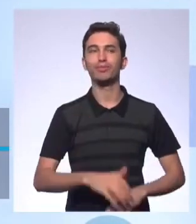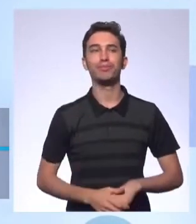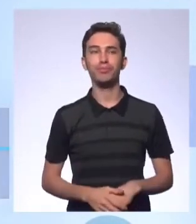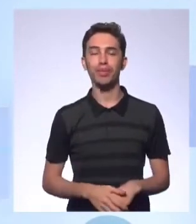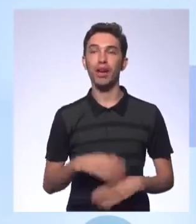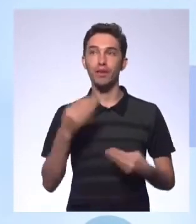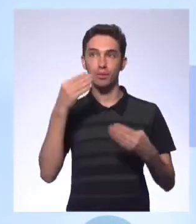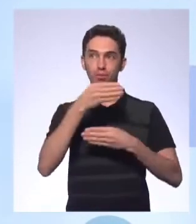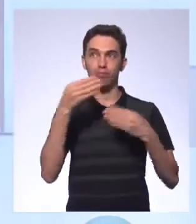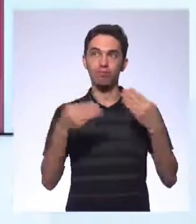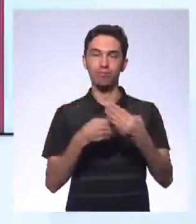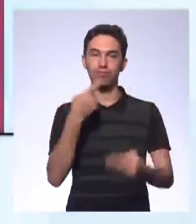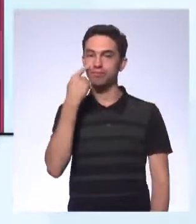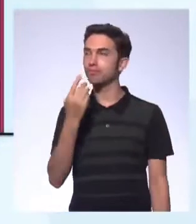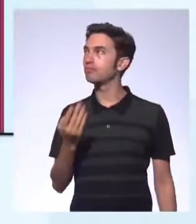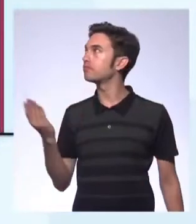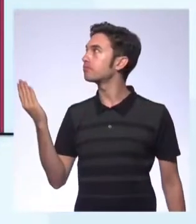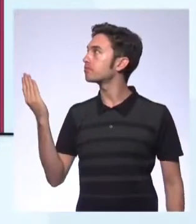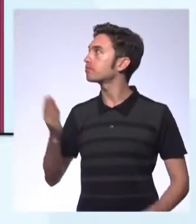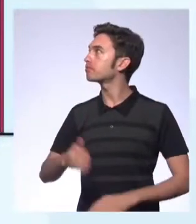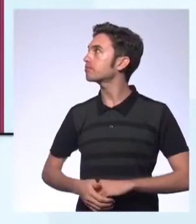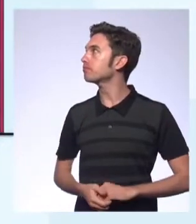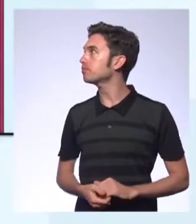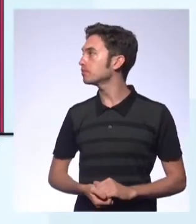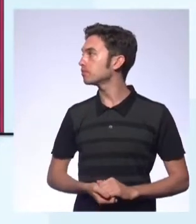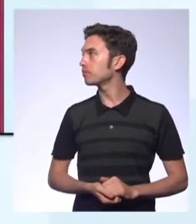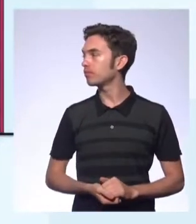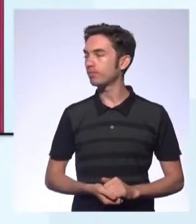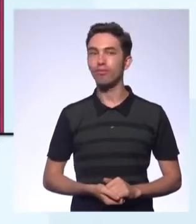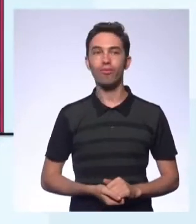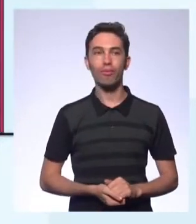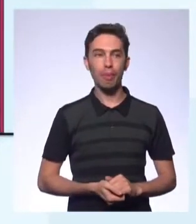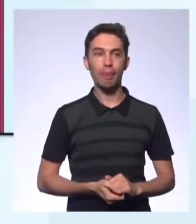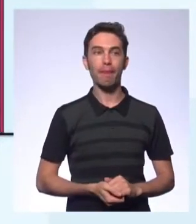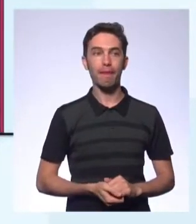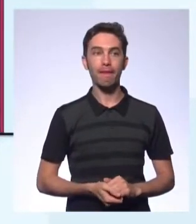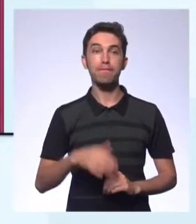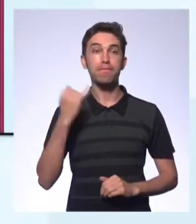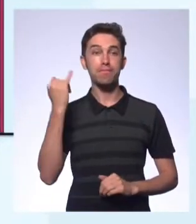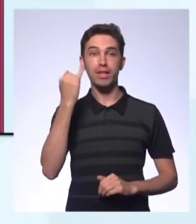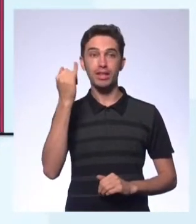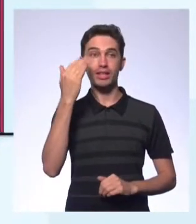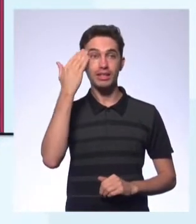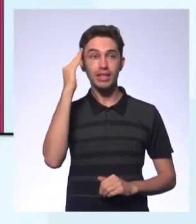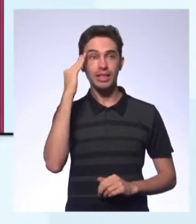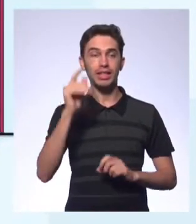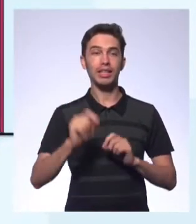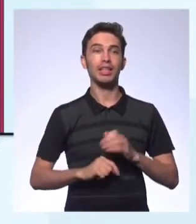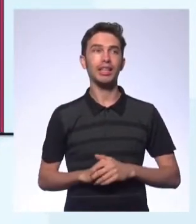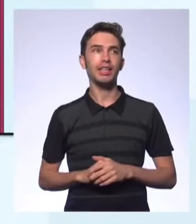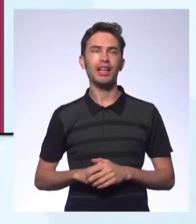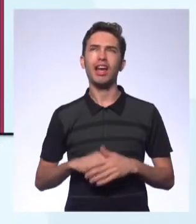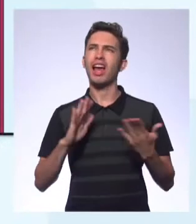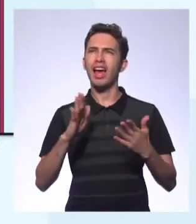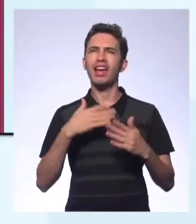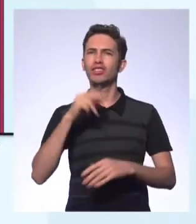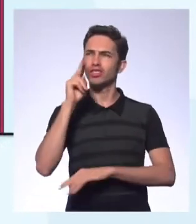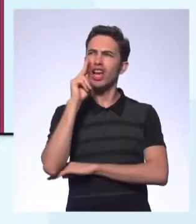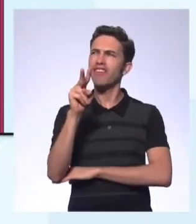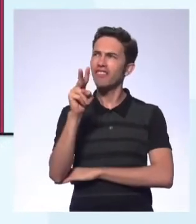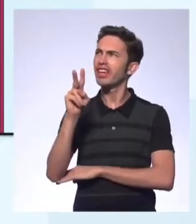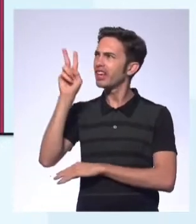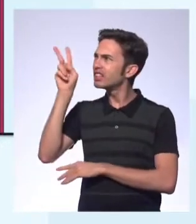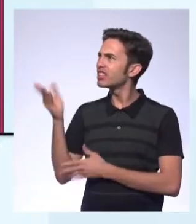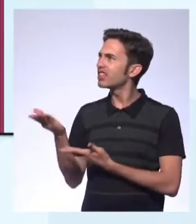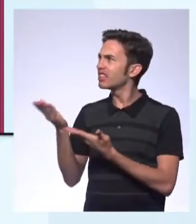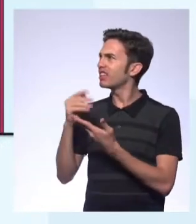para a próxima tela. Na próxima tela, é importante entender, professor, eu já vi esse gráfico